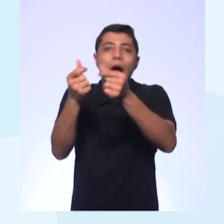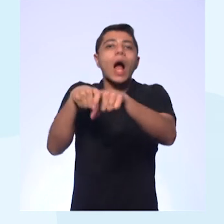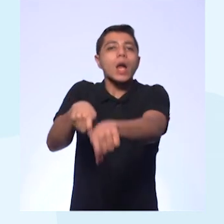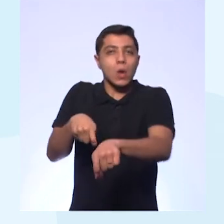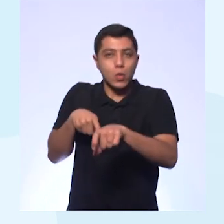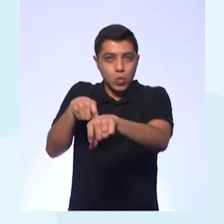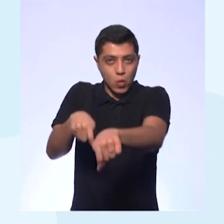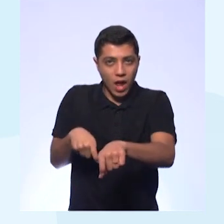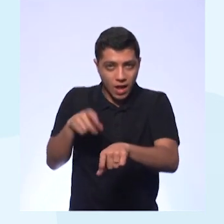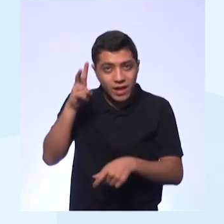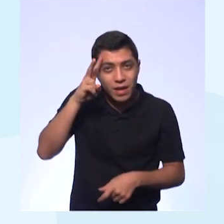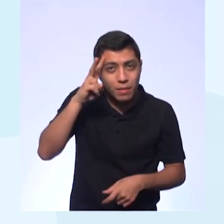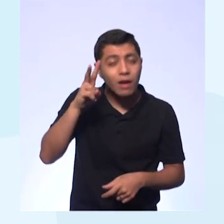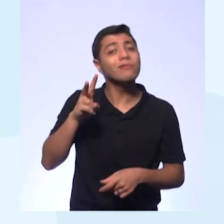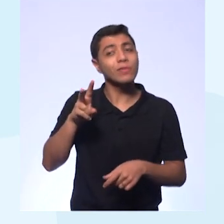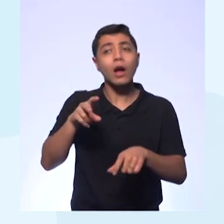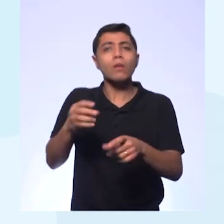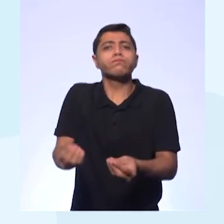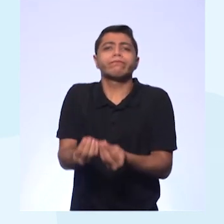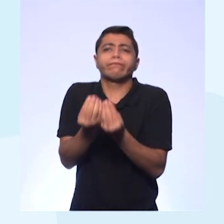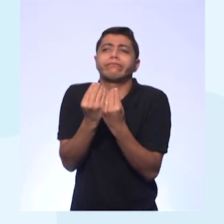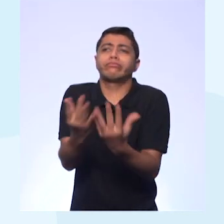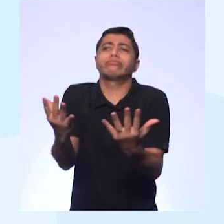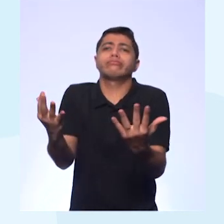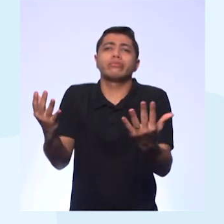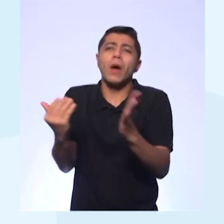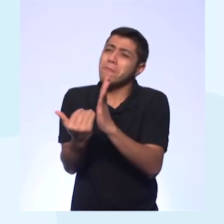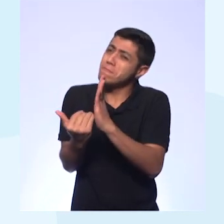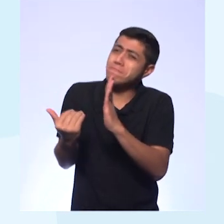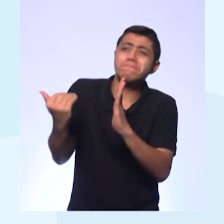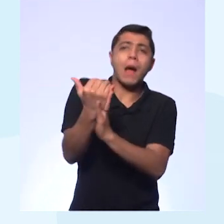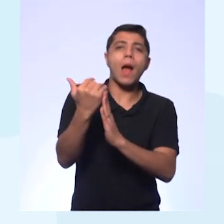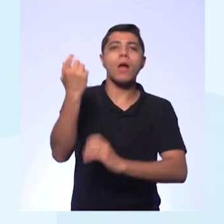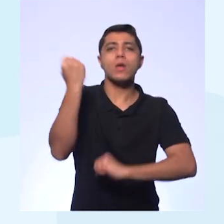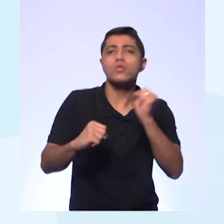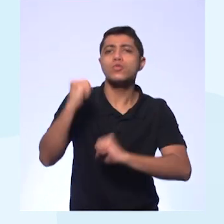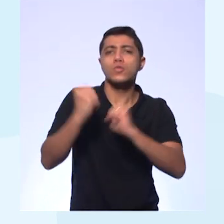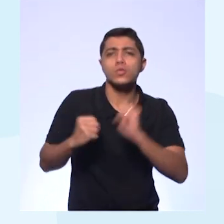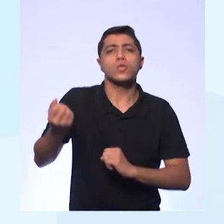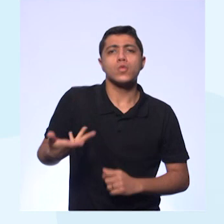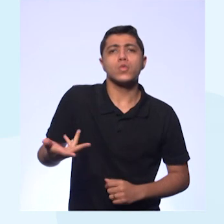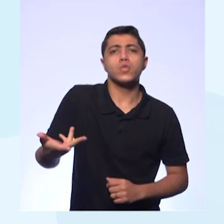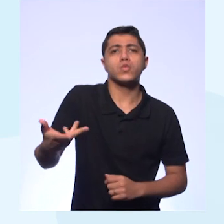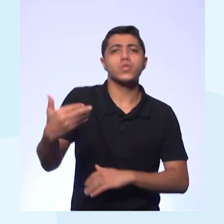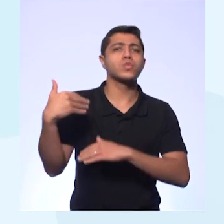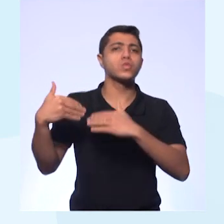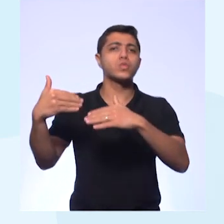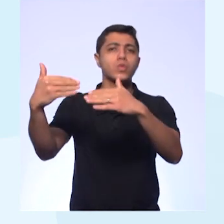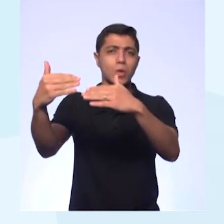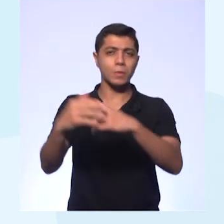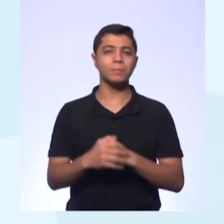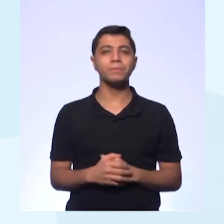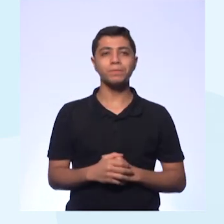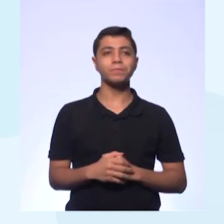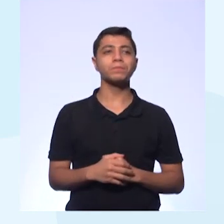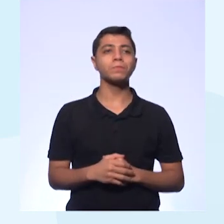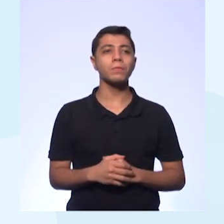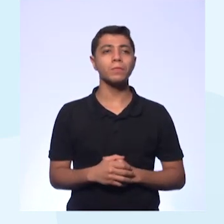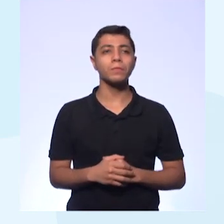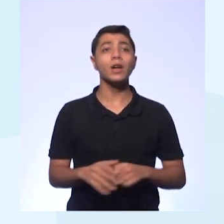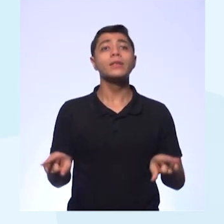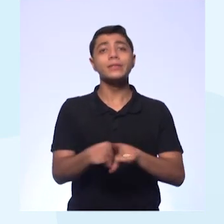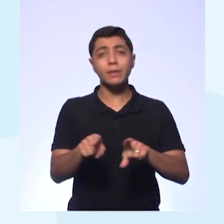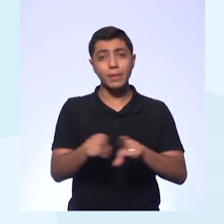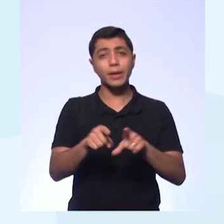indústria. Restabelece a escravidão nas colônias francesas, então os escravizados que tinham sido libertos voltarão à condição